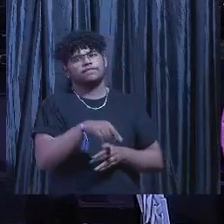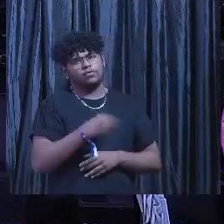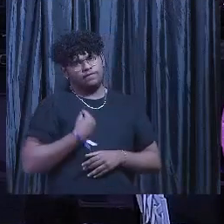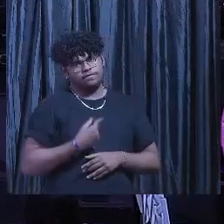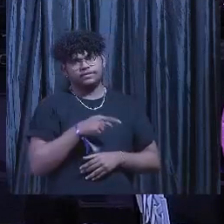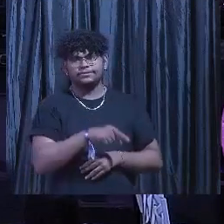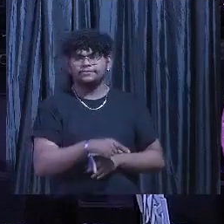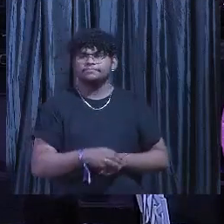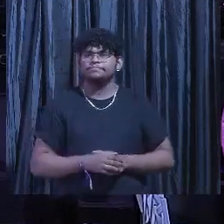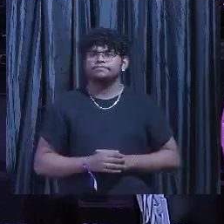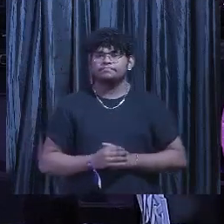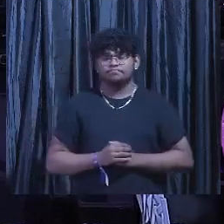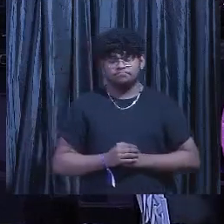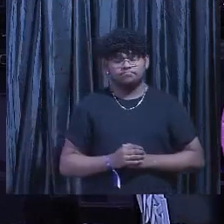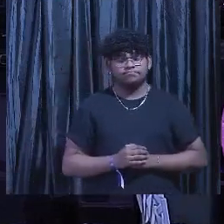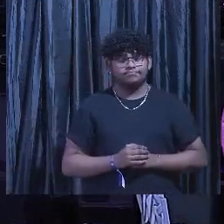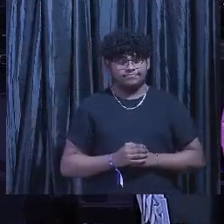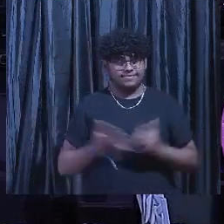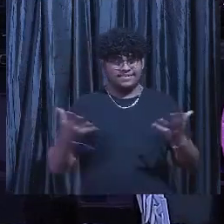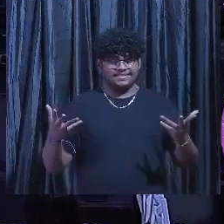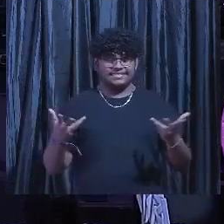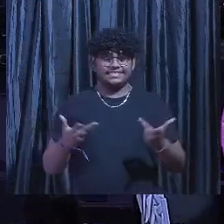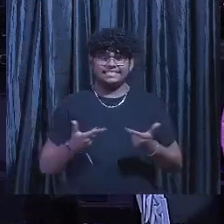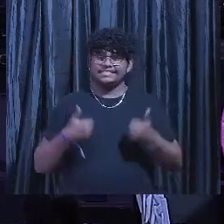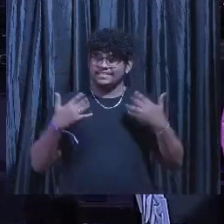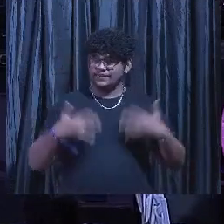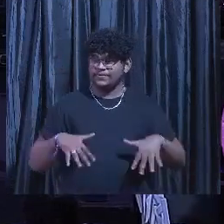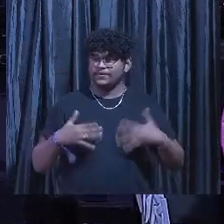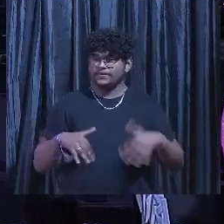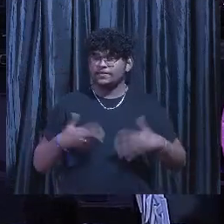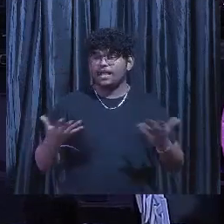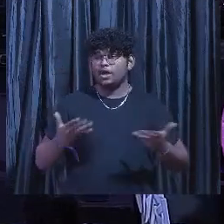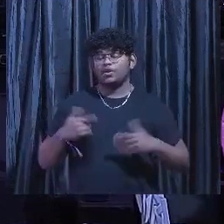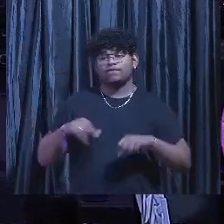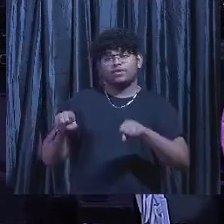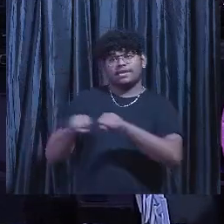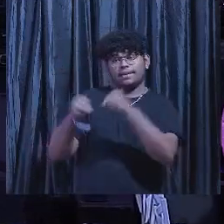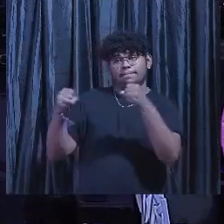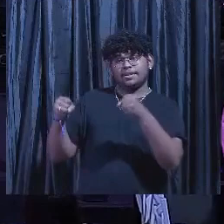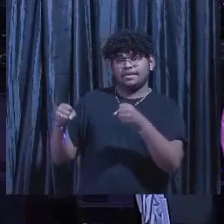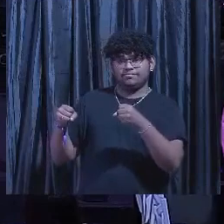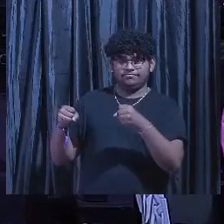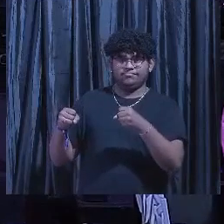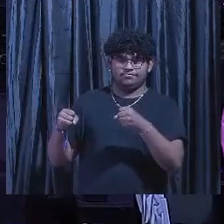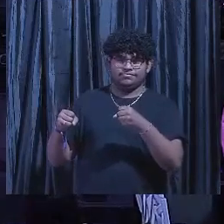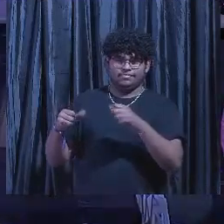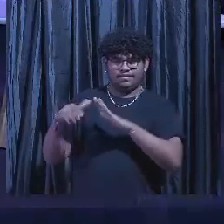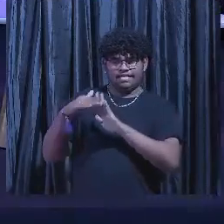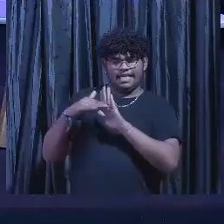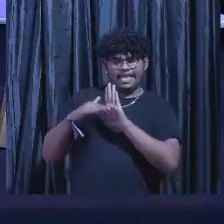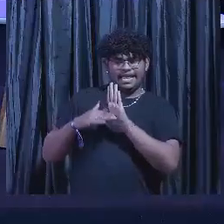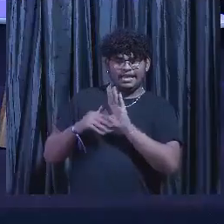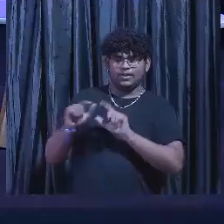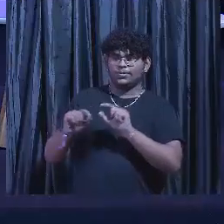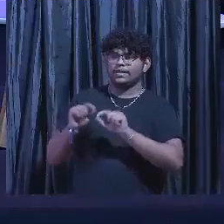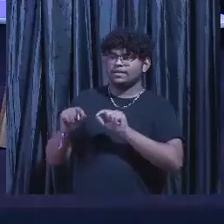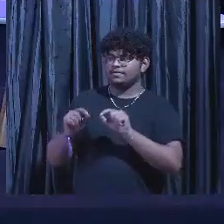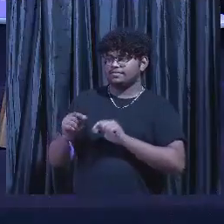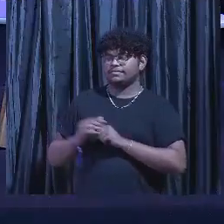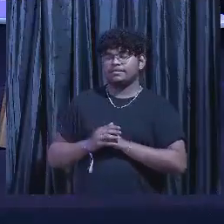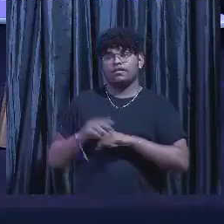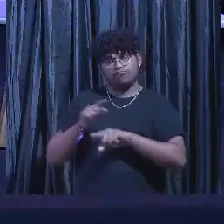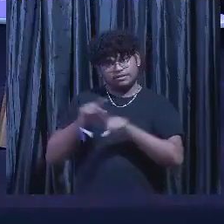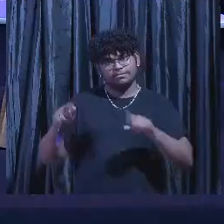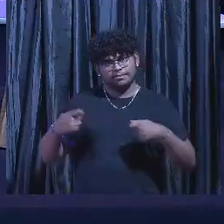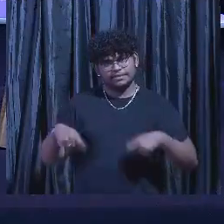Muito incrível. Gente, eu vou quebrar um protocolo. e vou fazer o seguinte, só vocês não me deixem no vácuo, que aí não